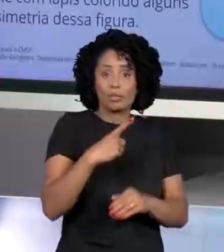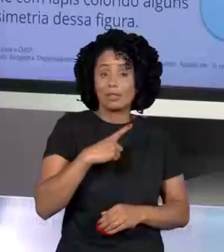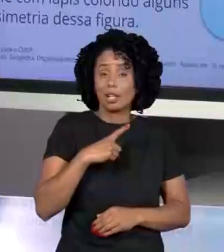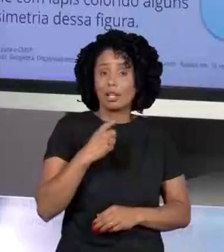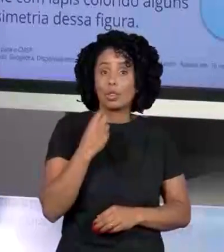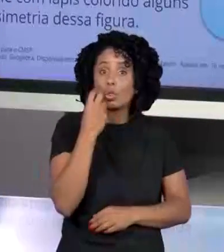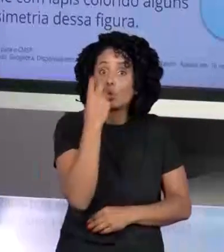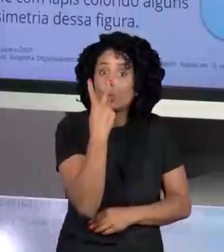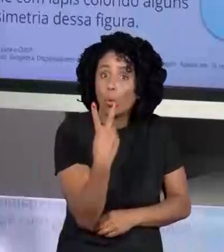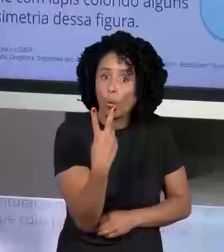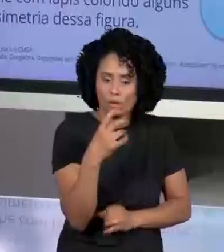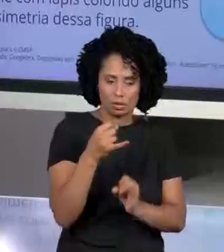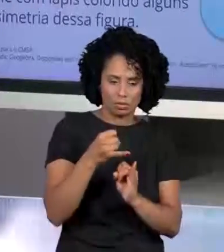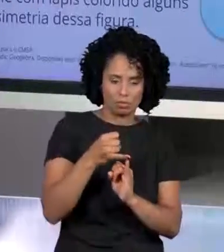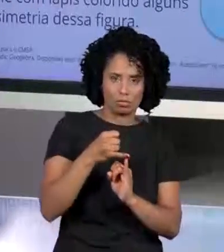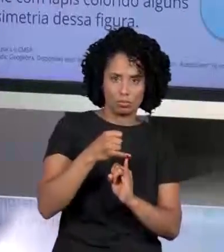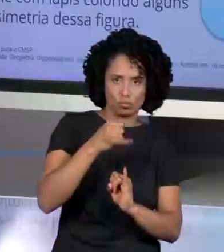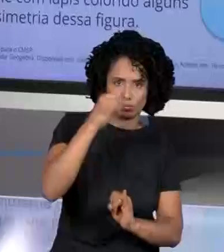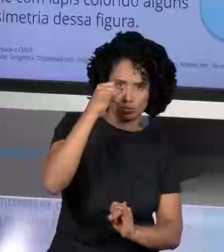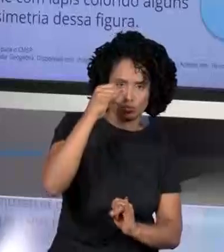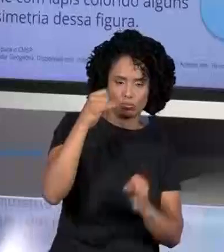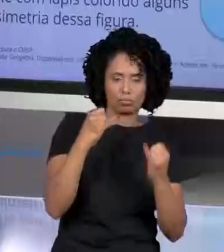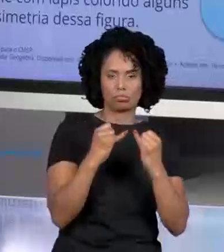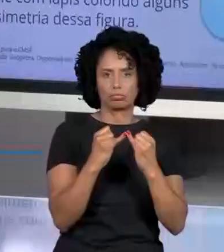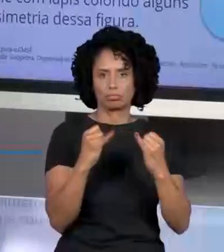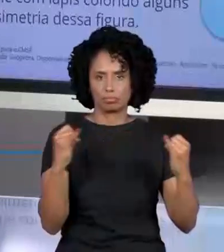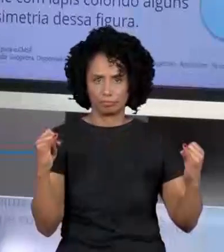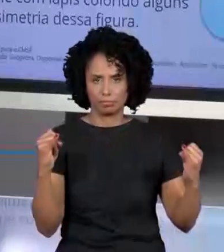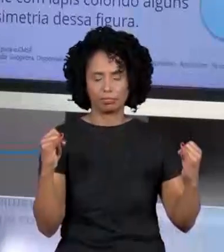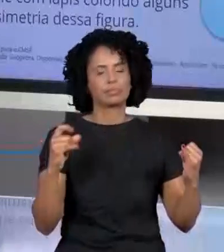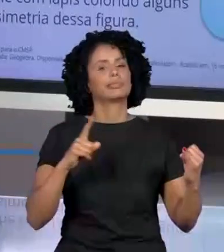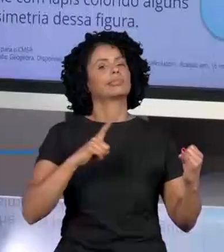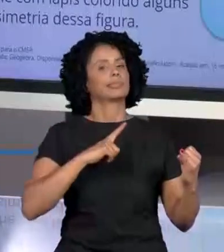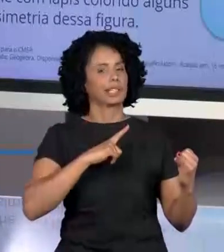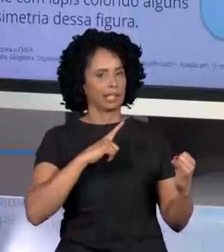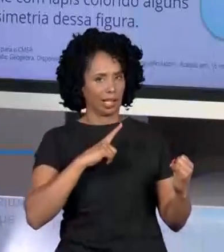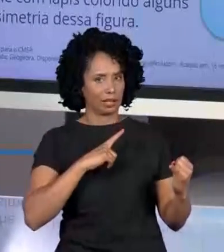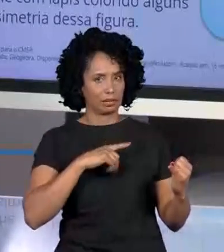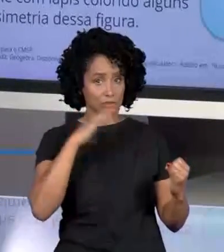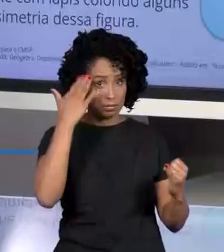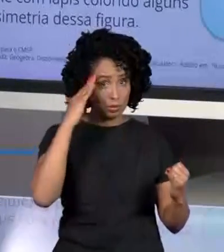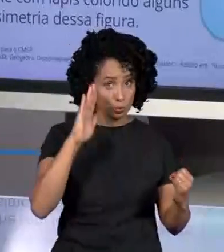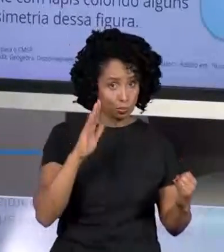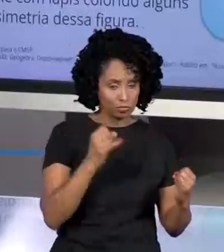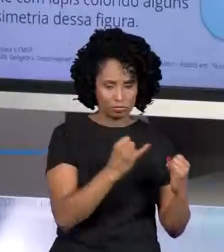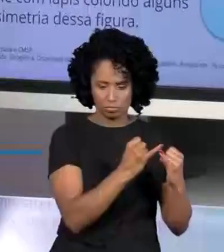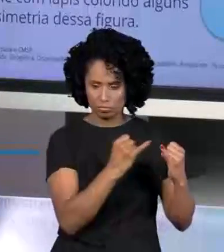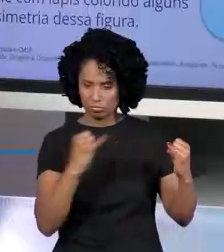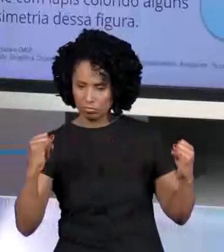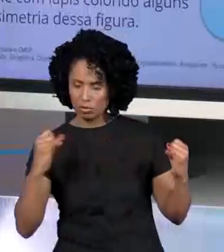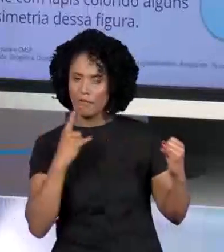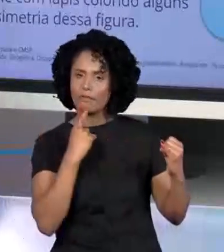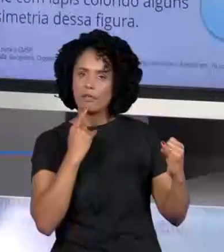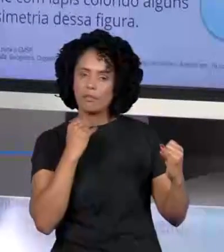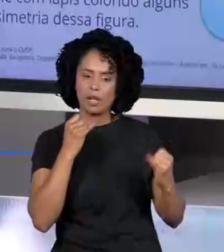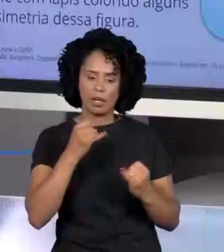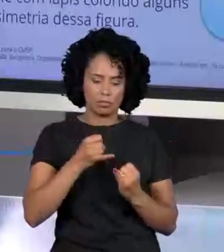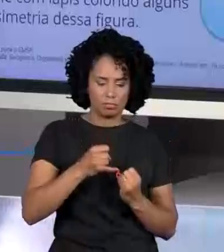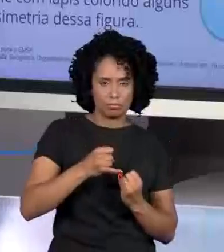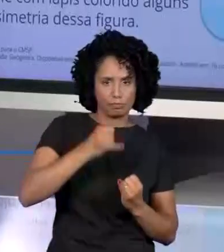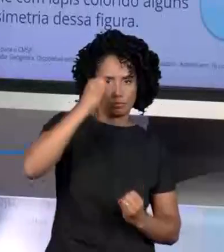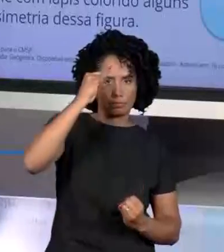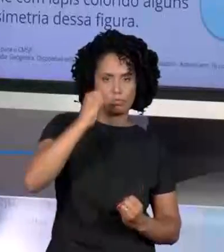2 eixos de simetria, um vertical e o outro horizontal, certo? Será que dá para a gente calcular